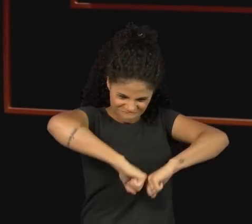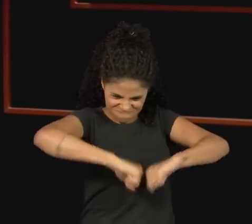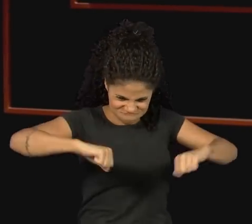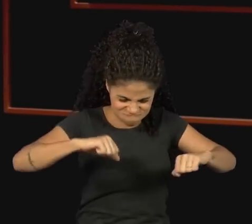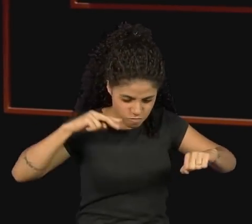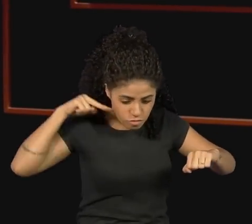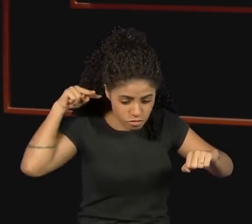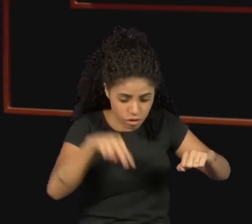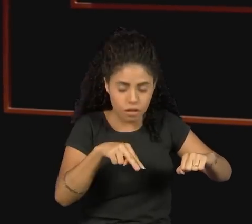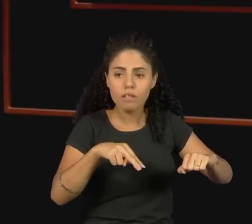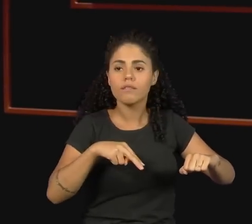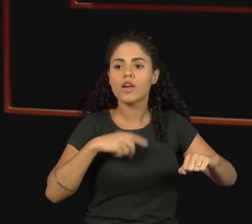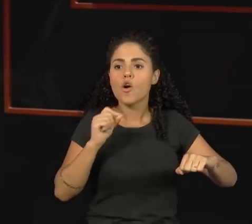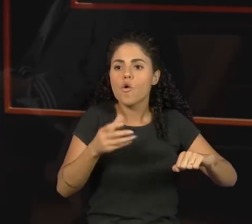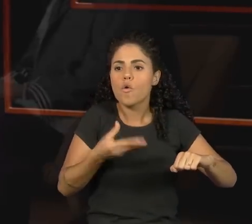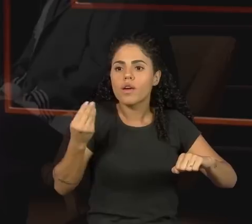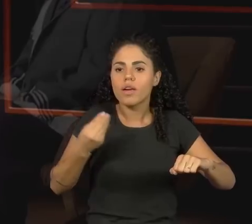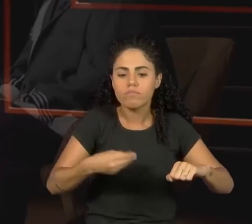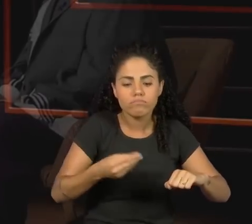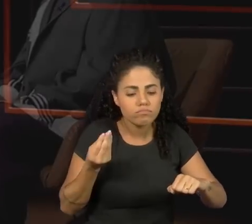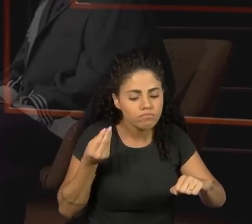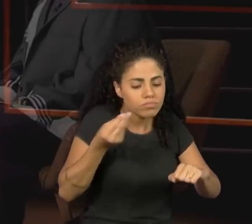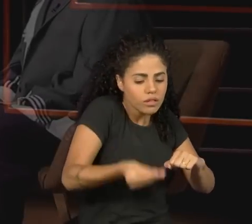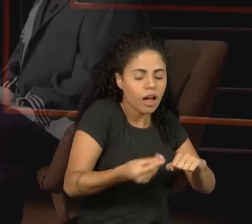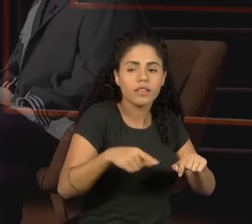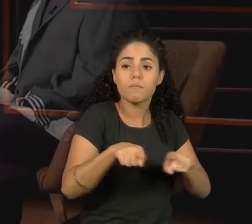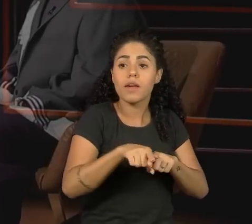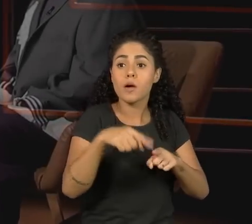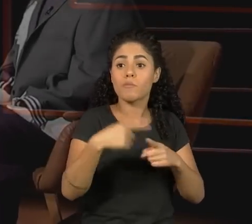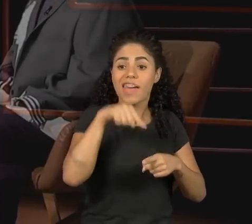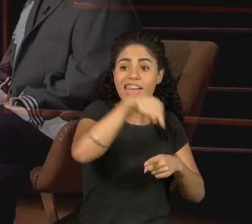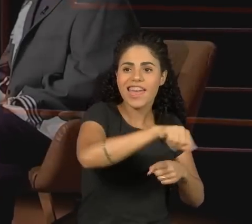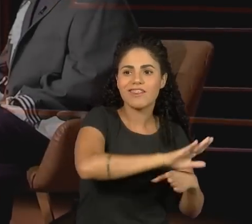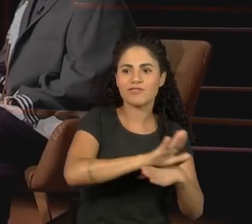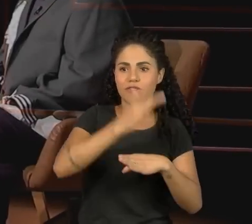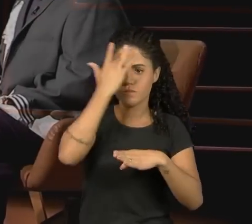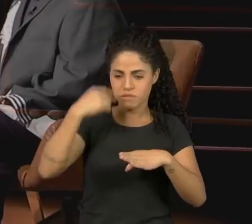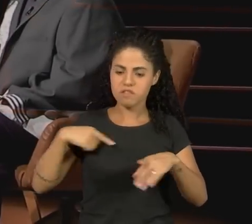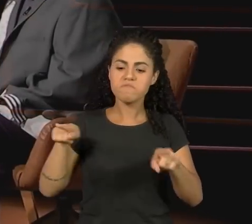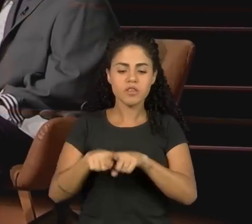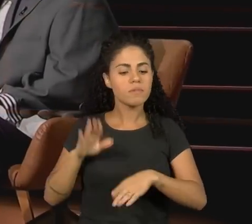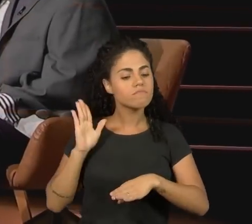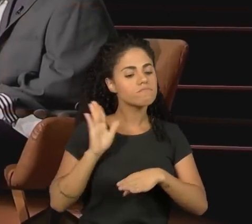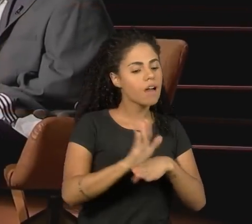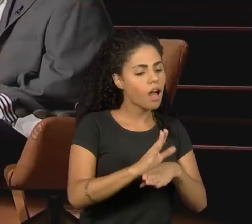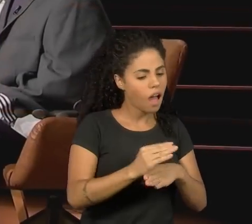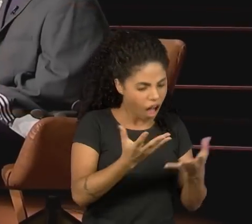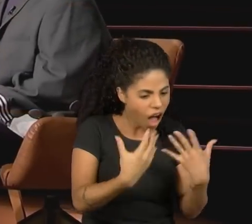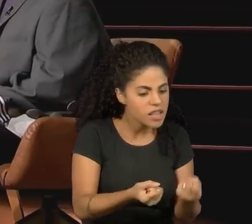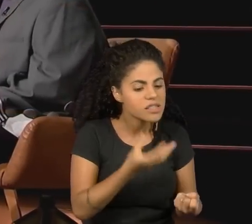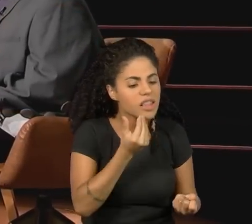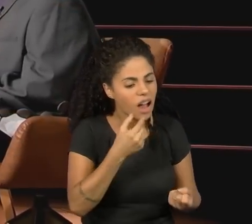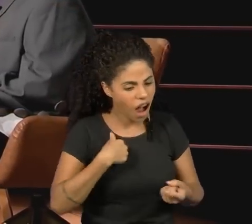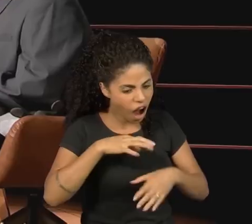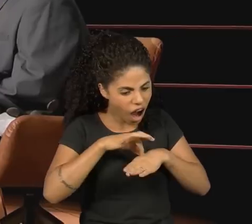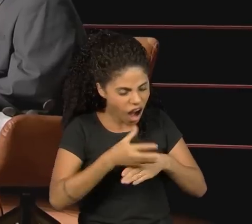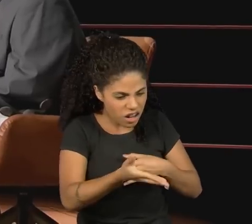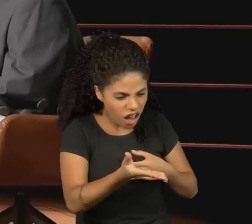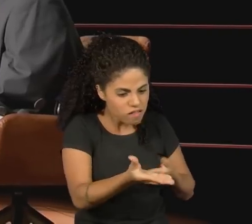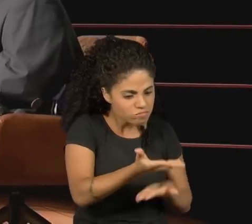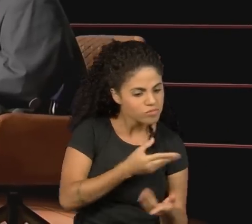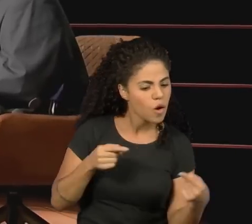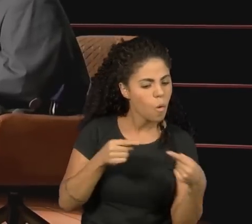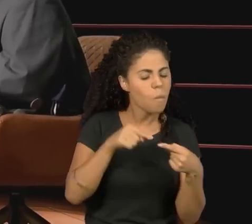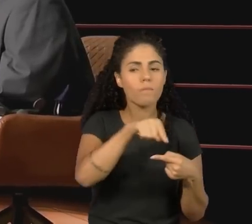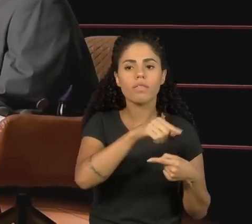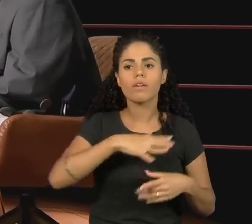coto que sobrou e reparti-o para o criador falecido. Carne, vai bem com carne, as miseráveis figuras que estavam